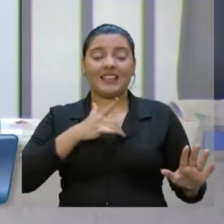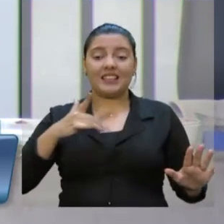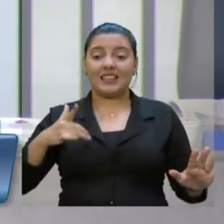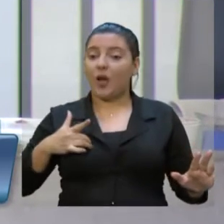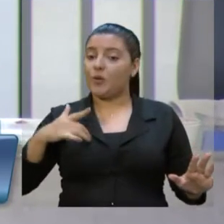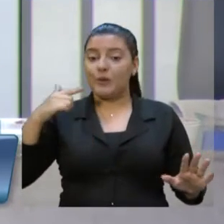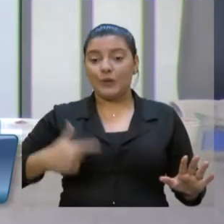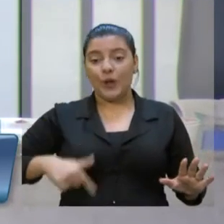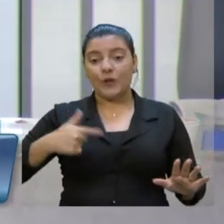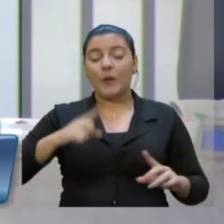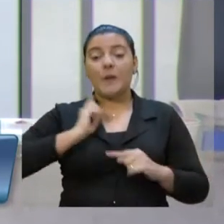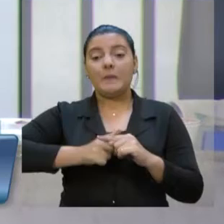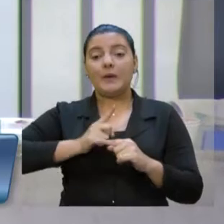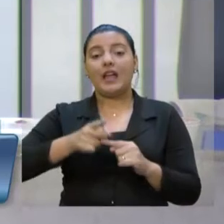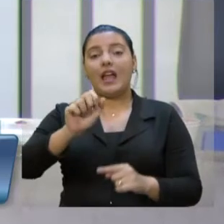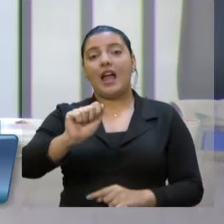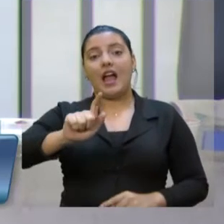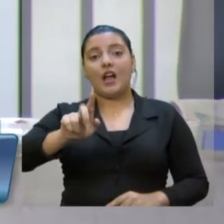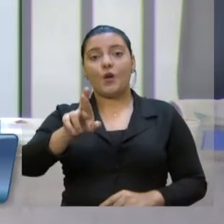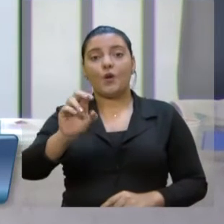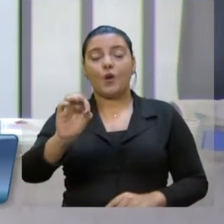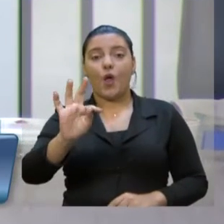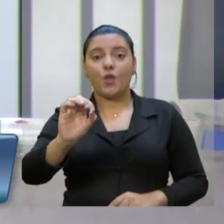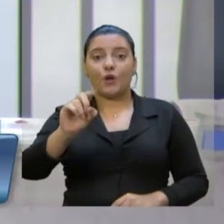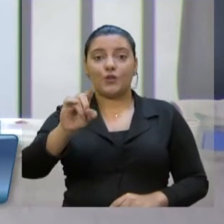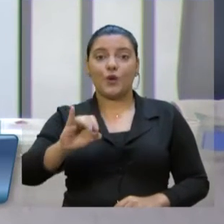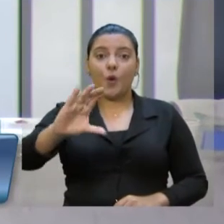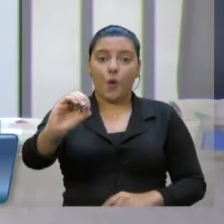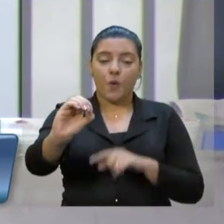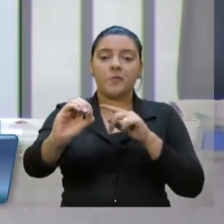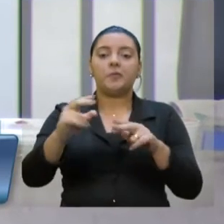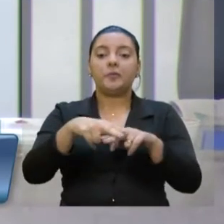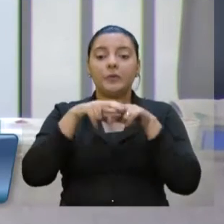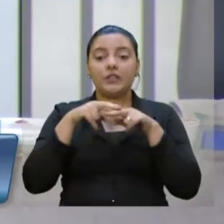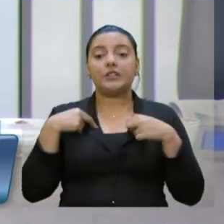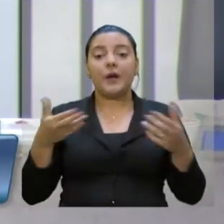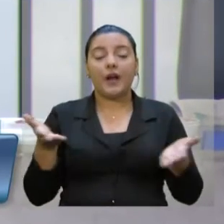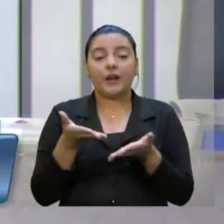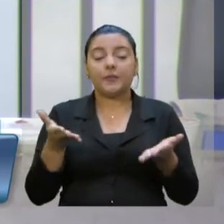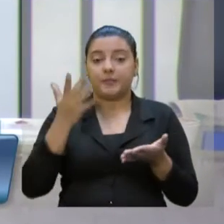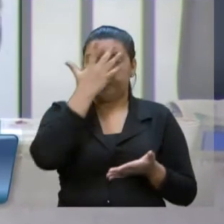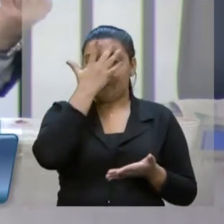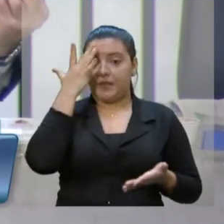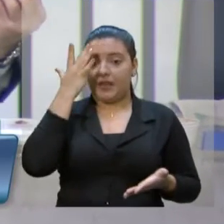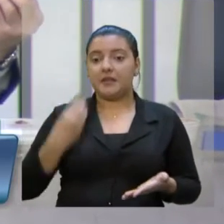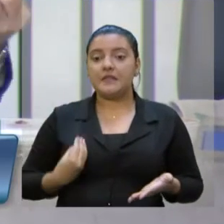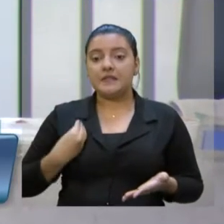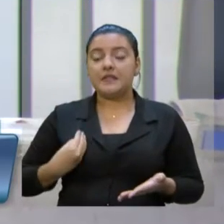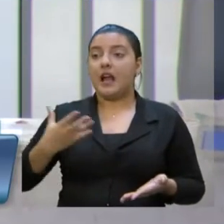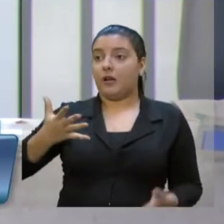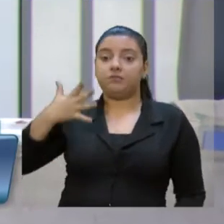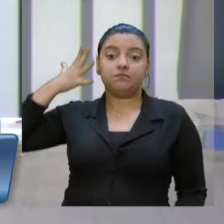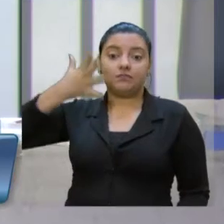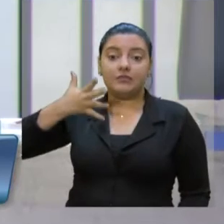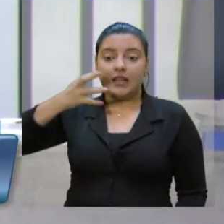que aparentemente é tão saudável. As pessoas têm conhecimento disso hoje. Aí, o que é que eu quero dizer com isso? Que as pessoas que estão aqui ouvindo o pronunciamento do